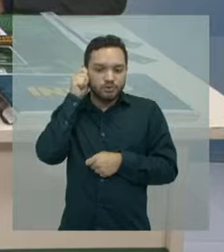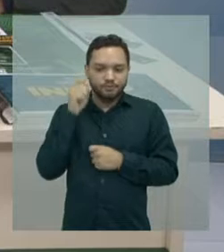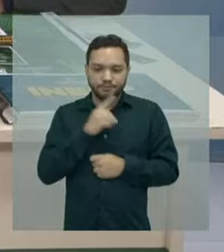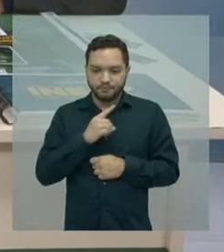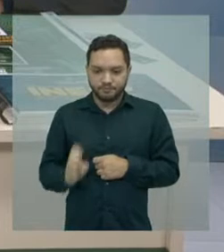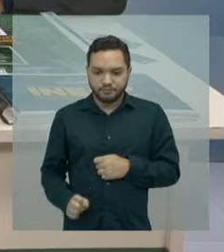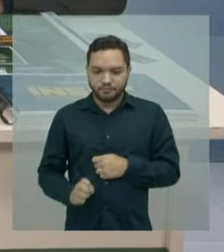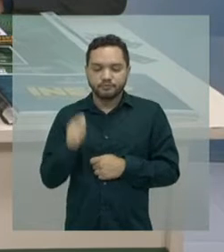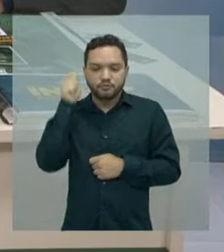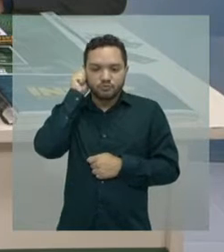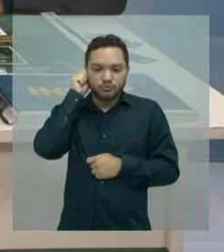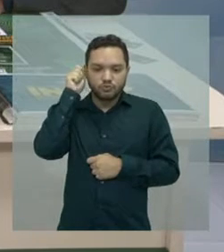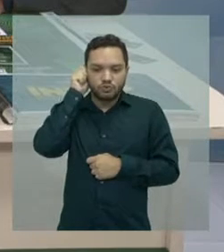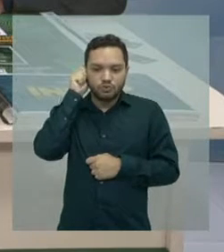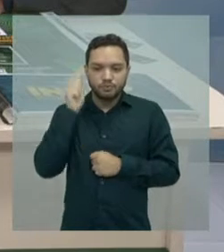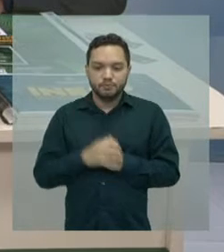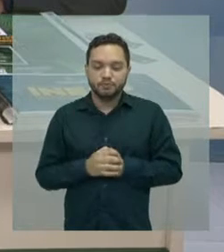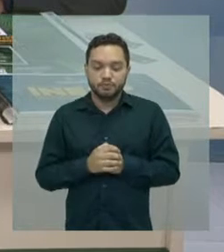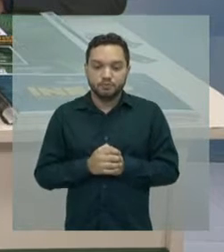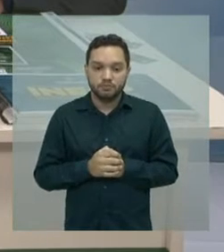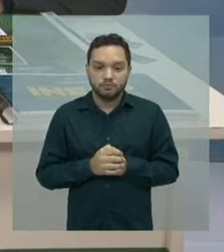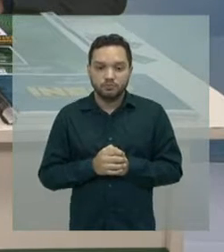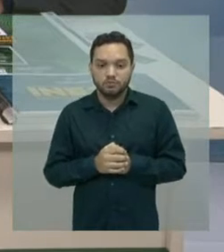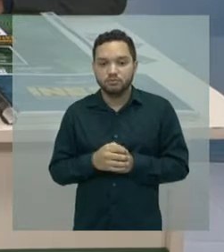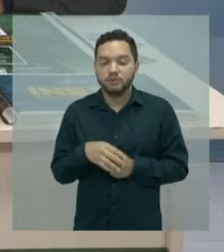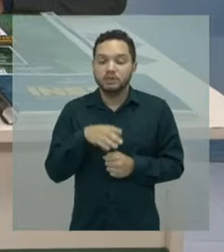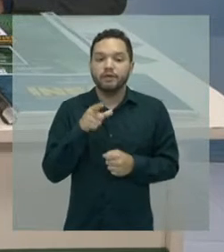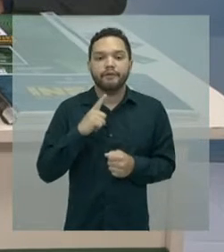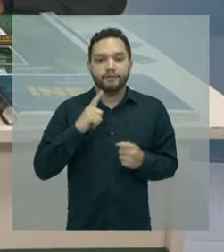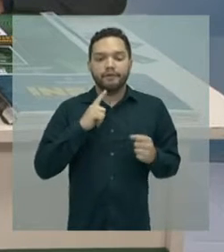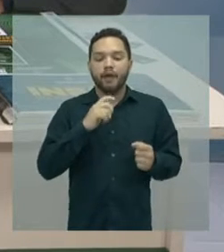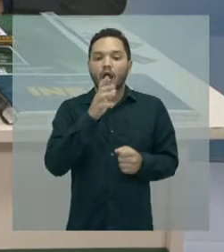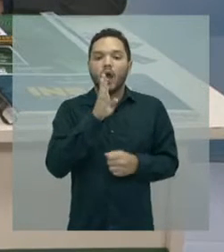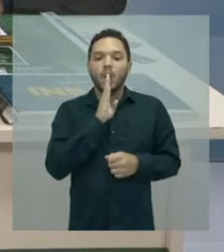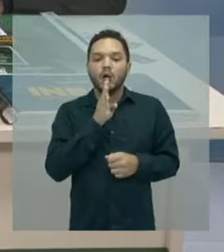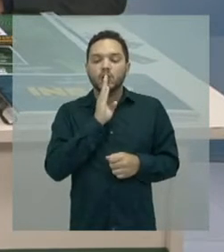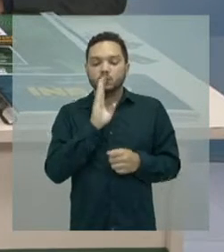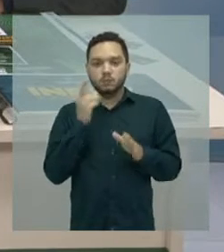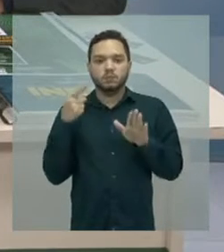fazendo... E que tem um conhecimento profundo sobre o regimento. Não.